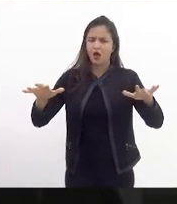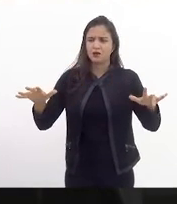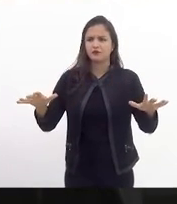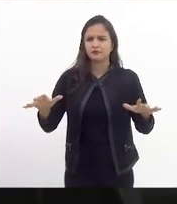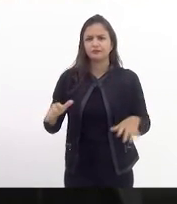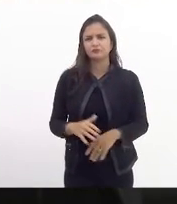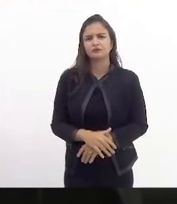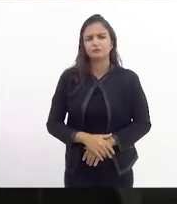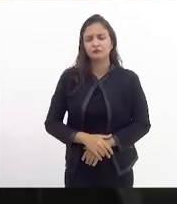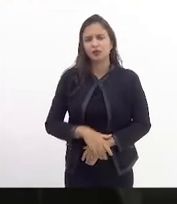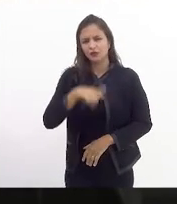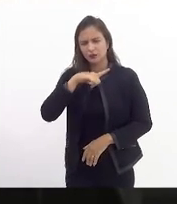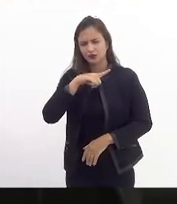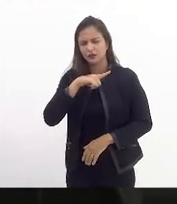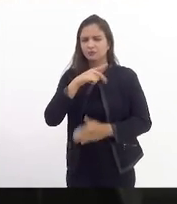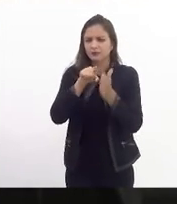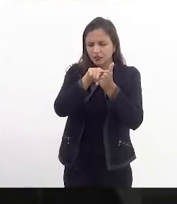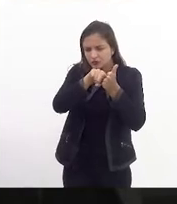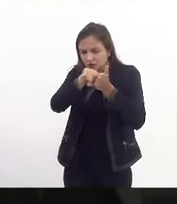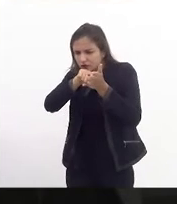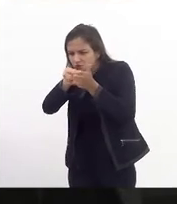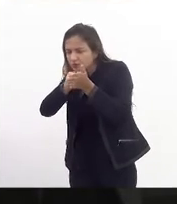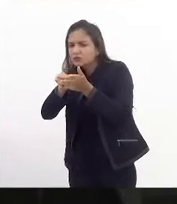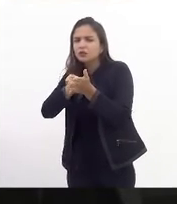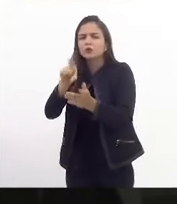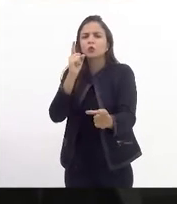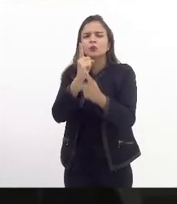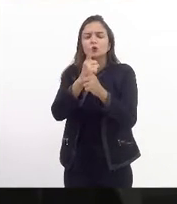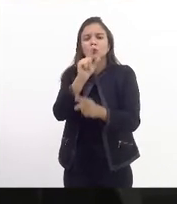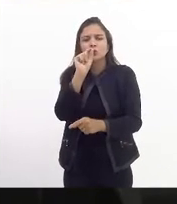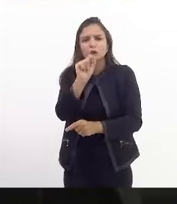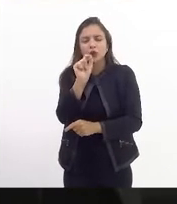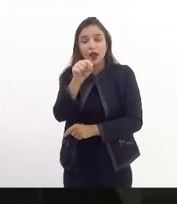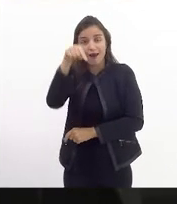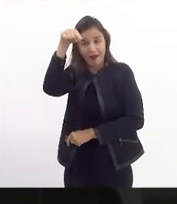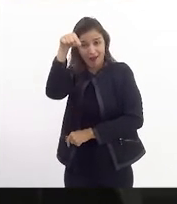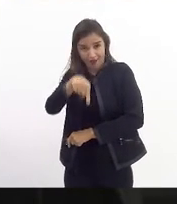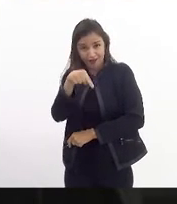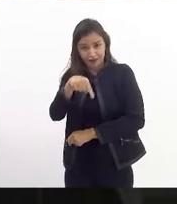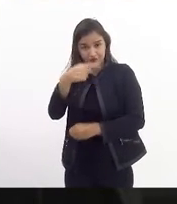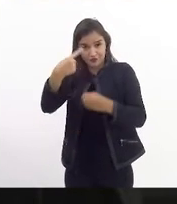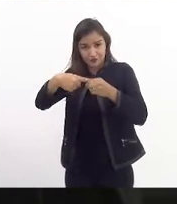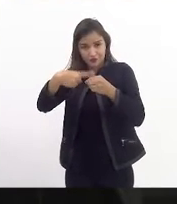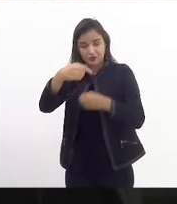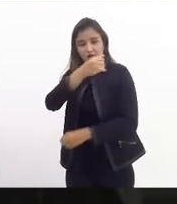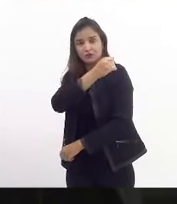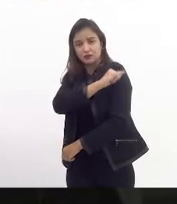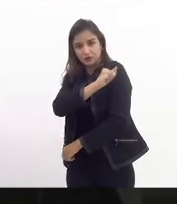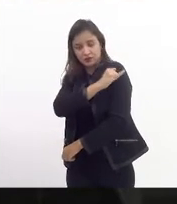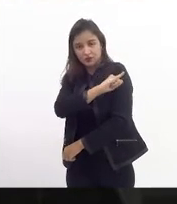Tem estudos que indicam que na cidade do Rio de Janeiro,